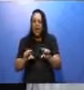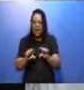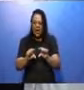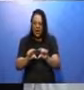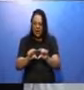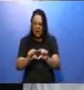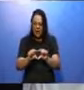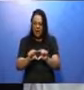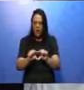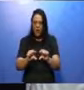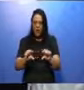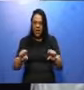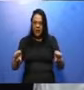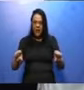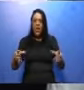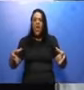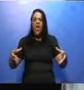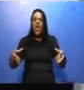enxugada,